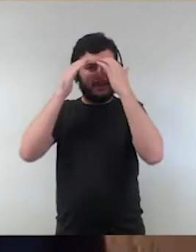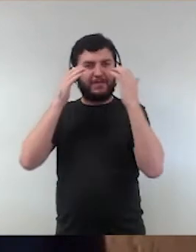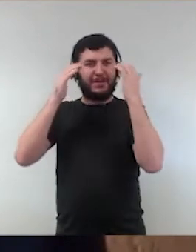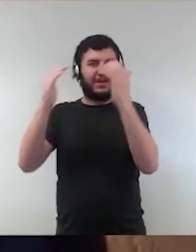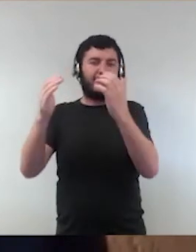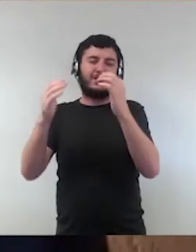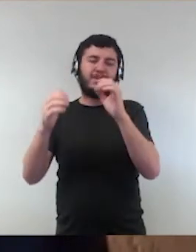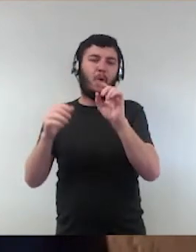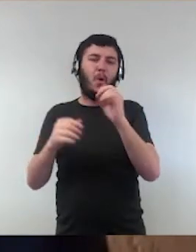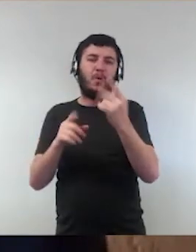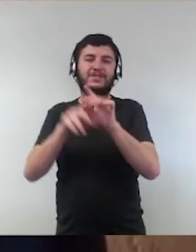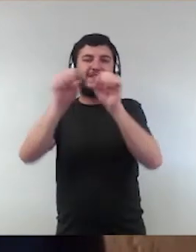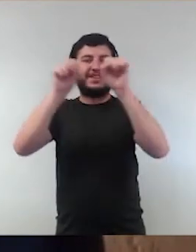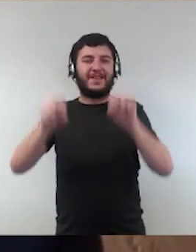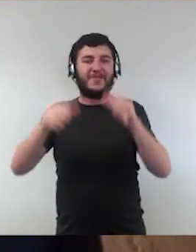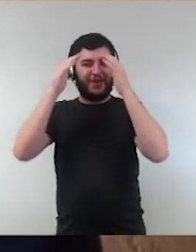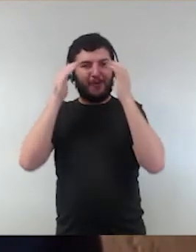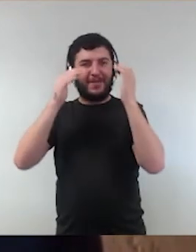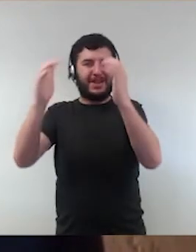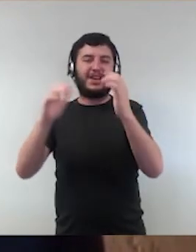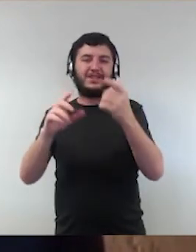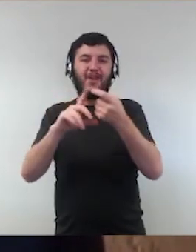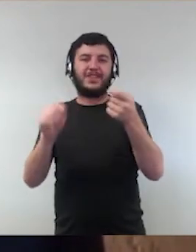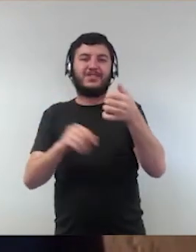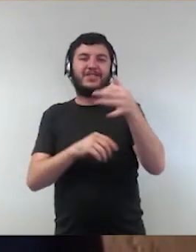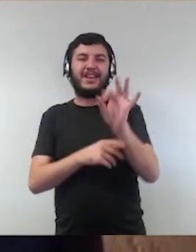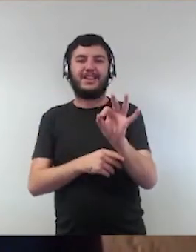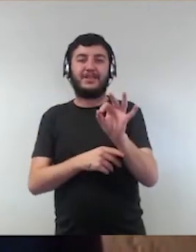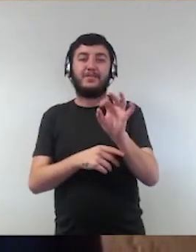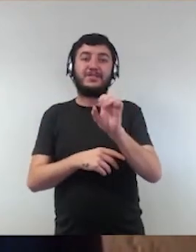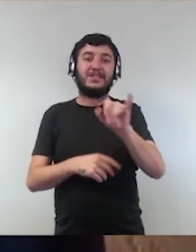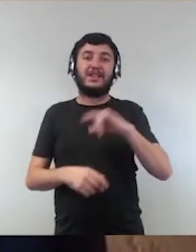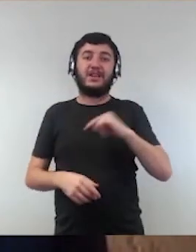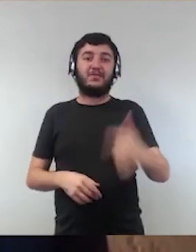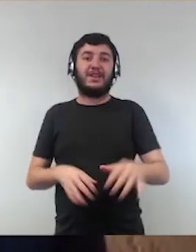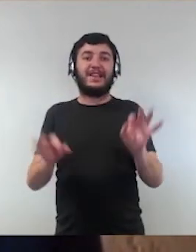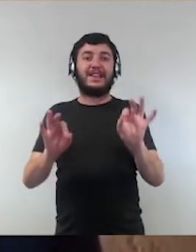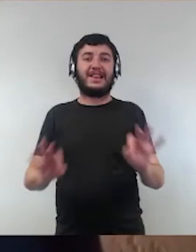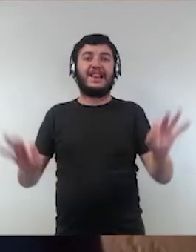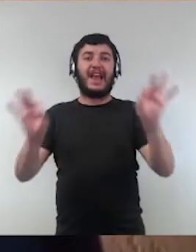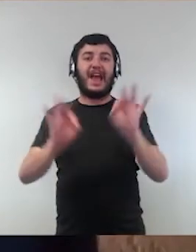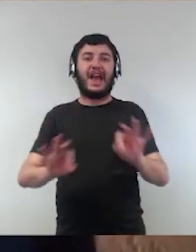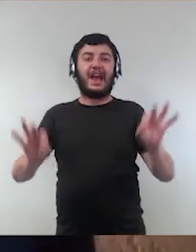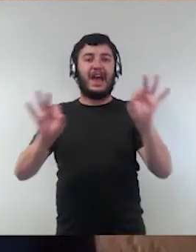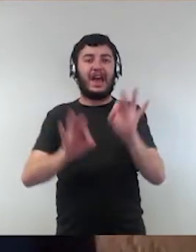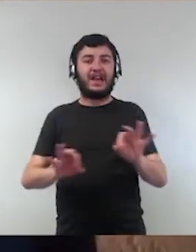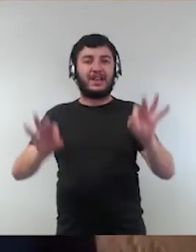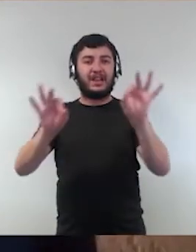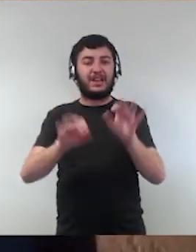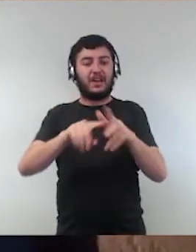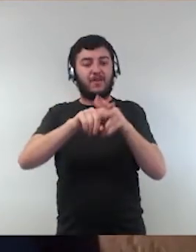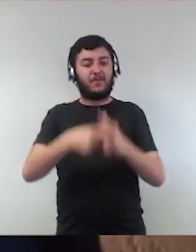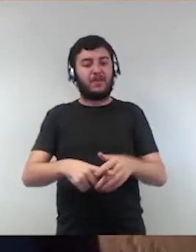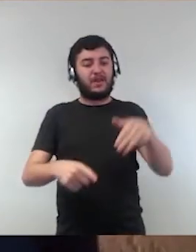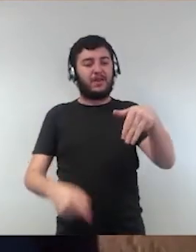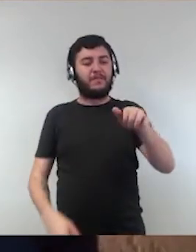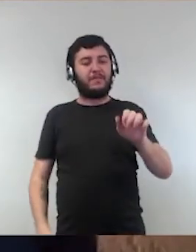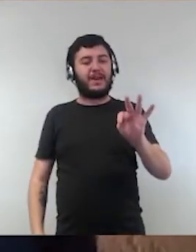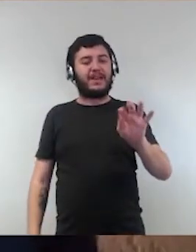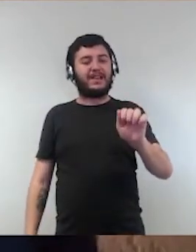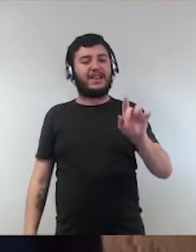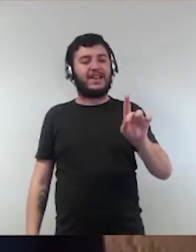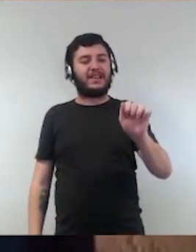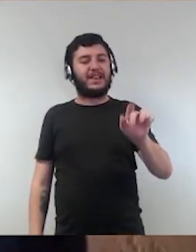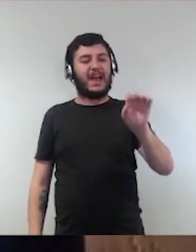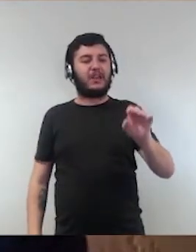sistema absoluto de monitoramento, de retenção de metadados de toda e qualquer mensagem que a